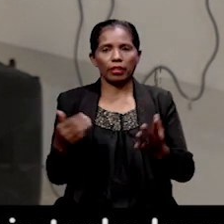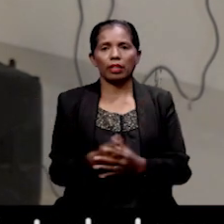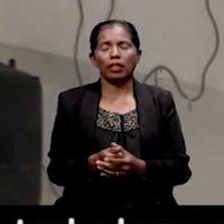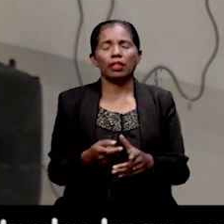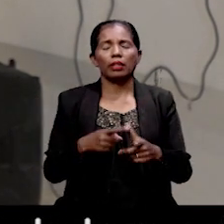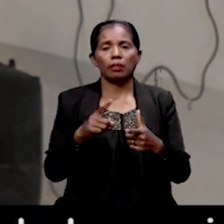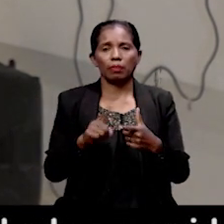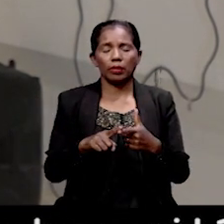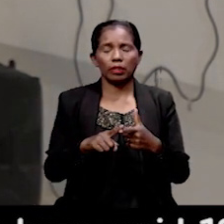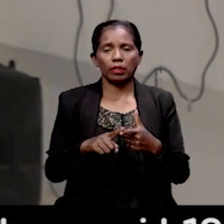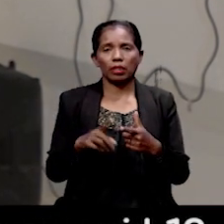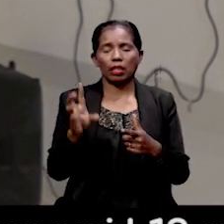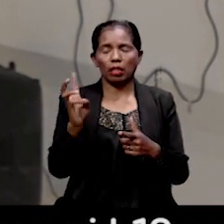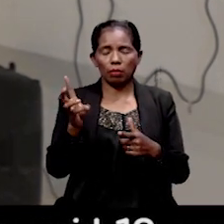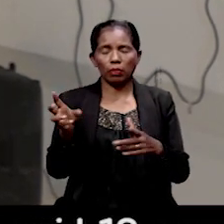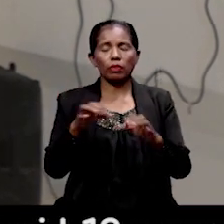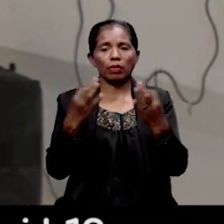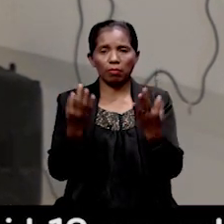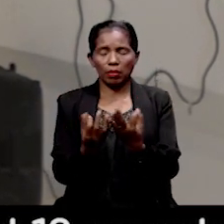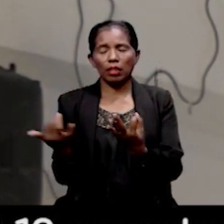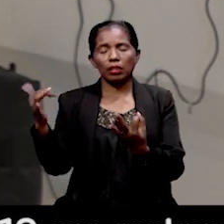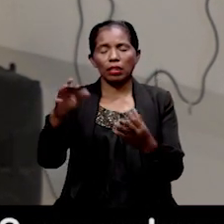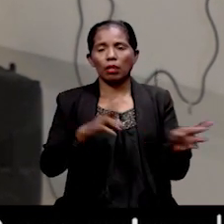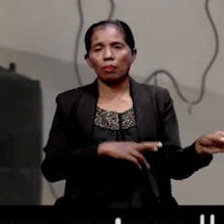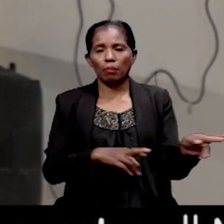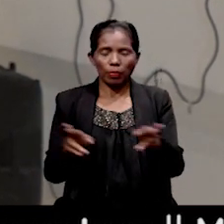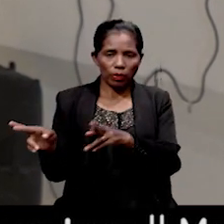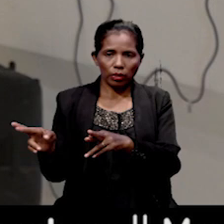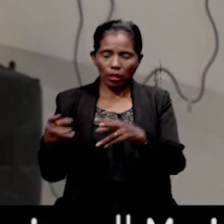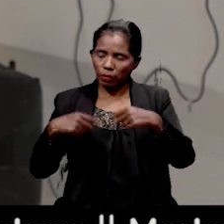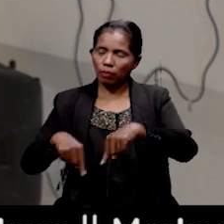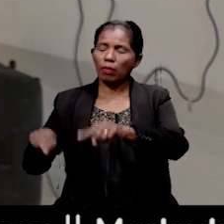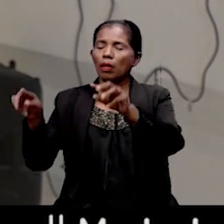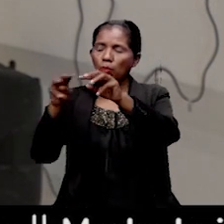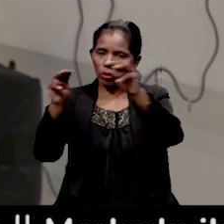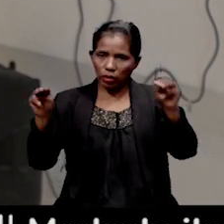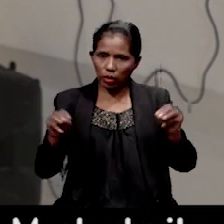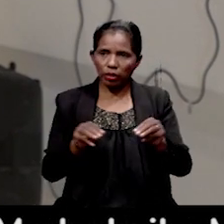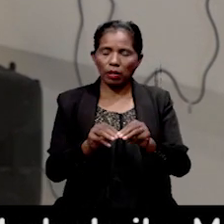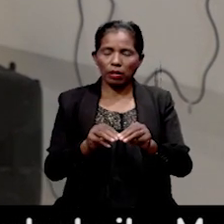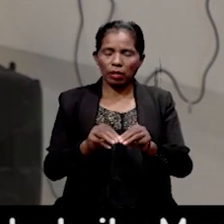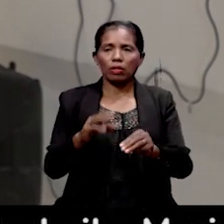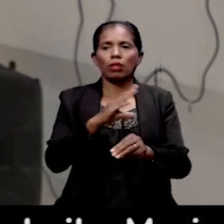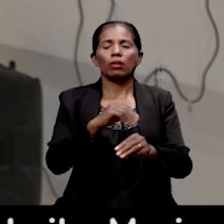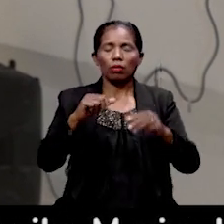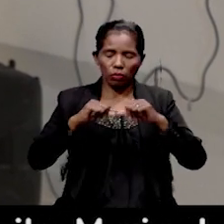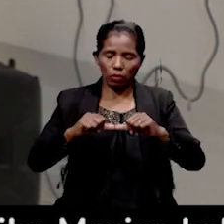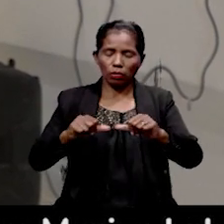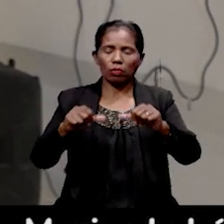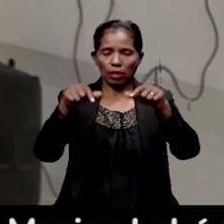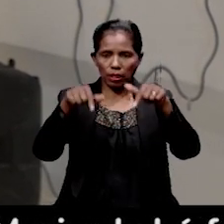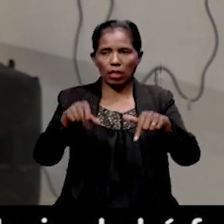70 famílias, Sira pronto, Balo Rato Ba município e Balo continua aí a Dili,